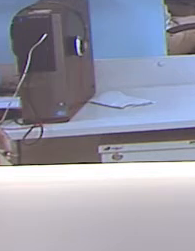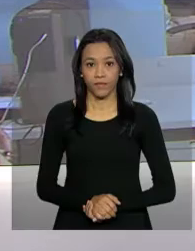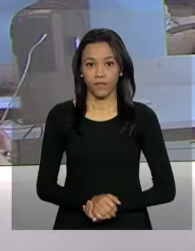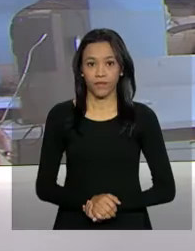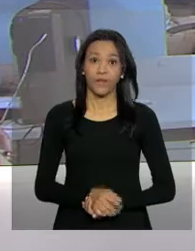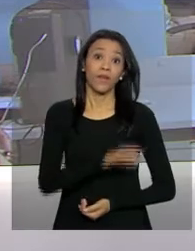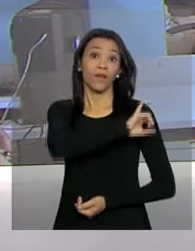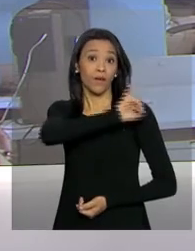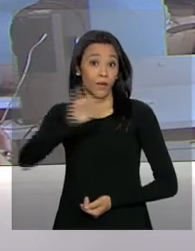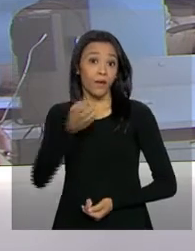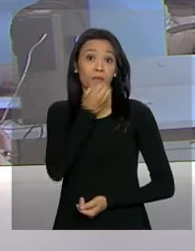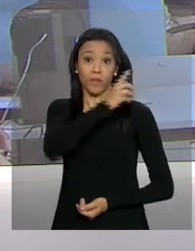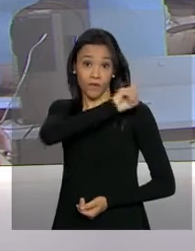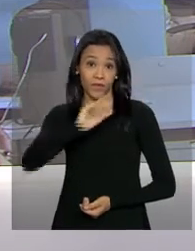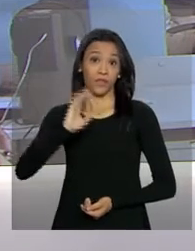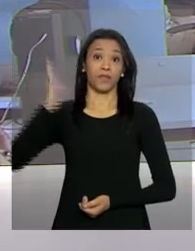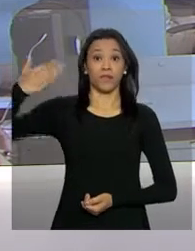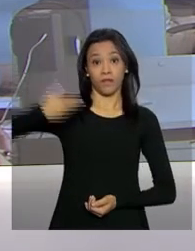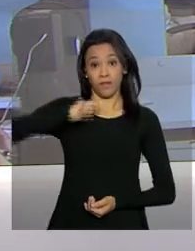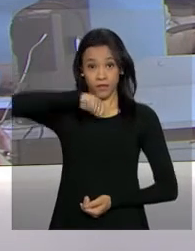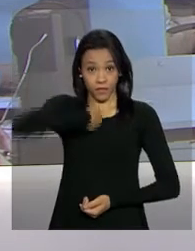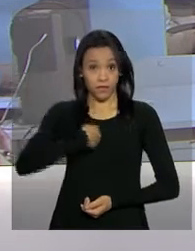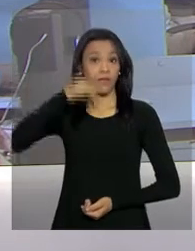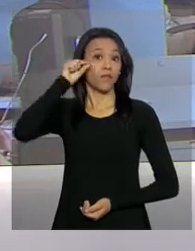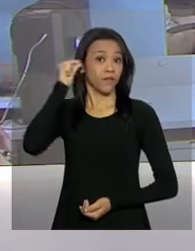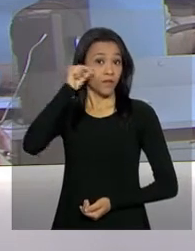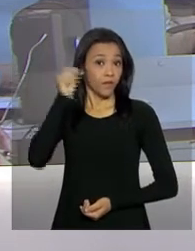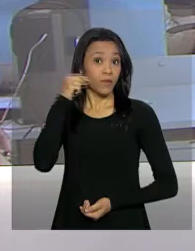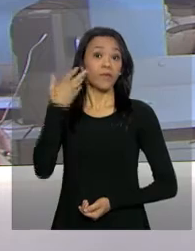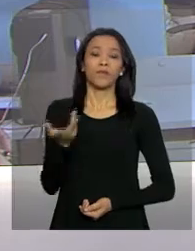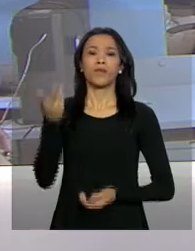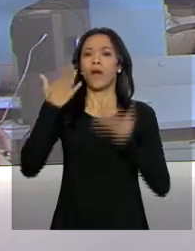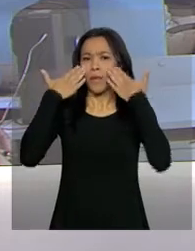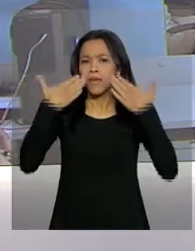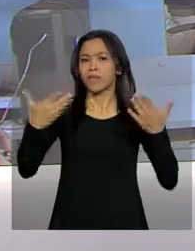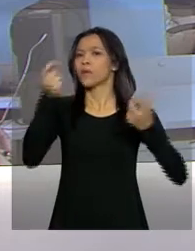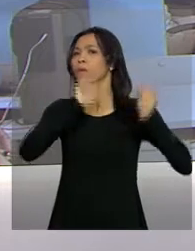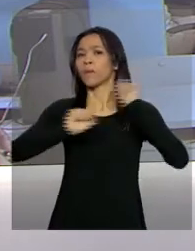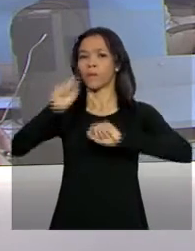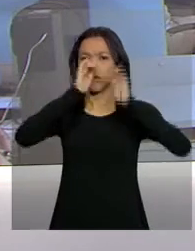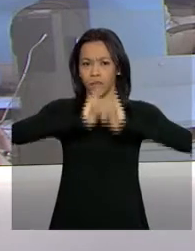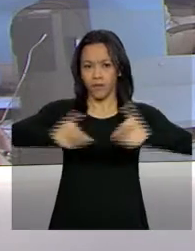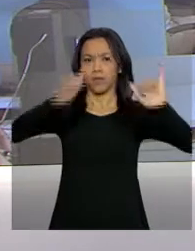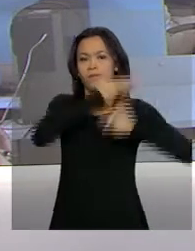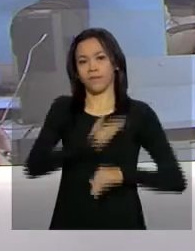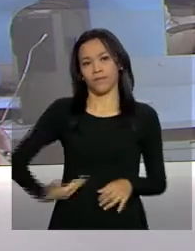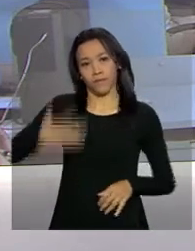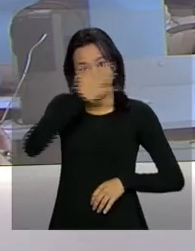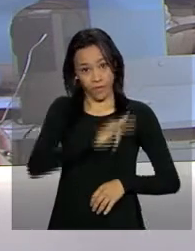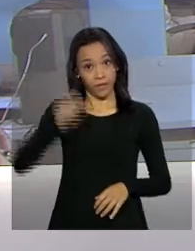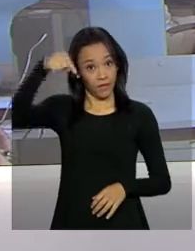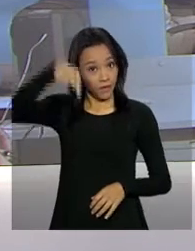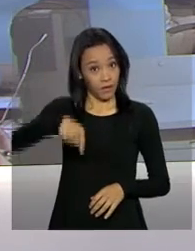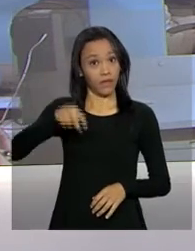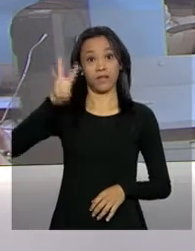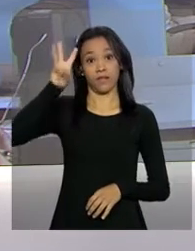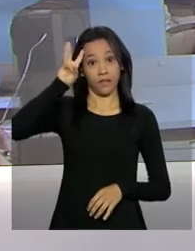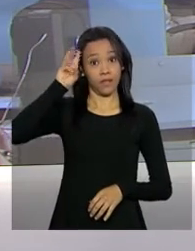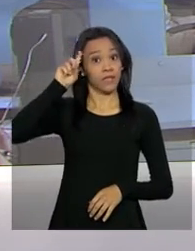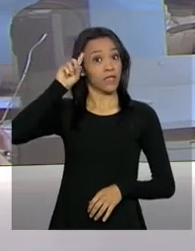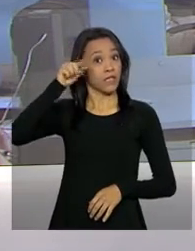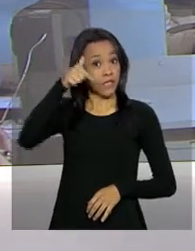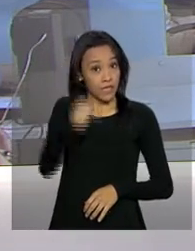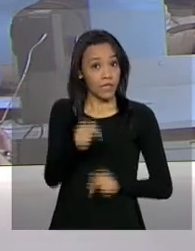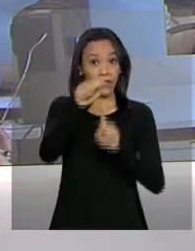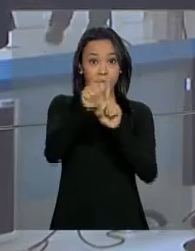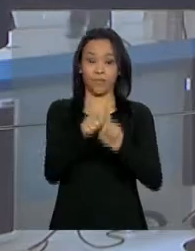olá bom dia sou danielle popov o repórter nbr está no ar com as notícias do governo federal desta terça feira 7 de